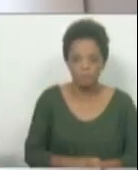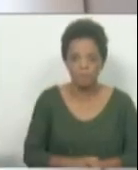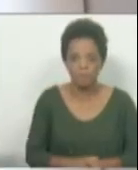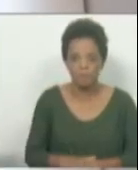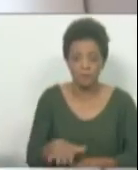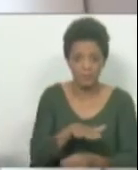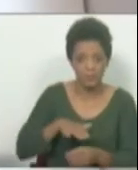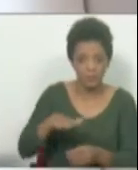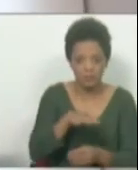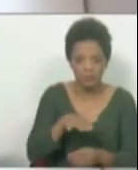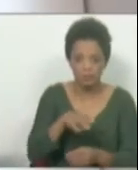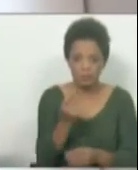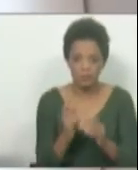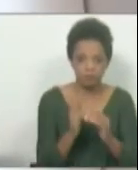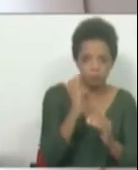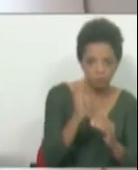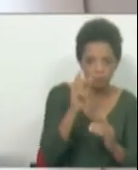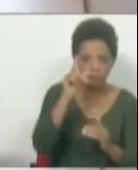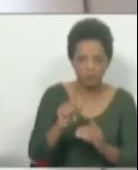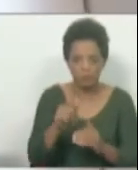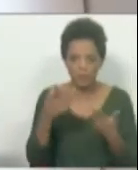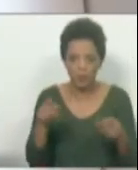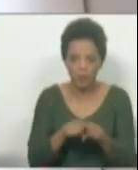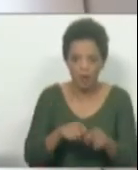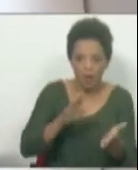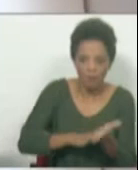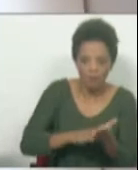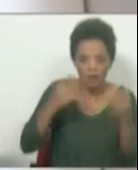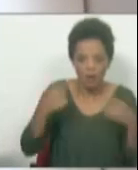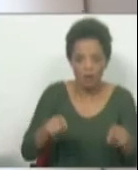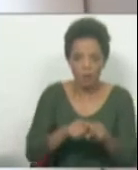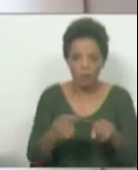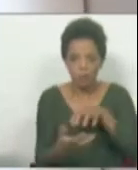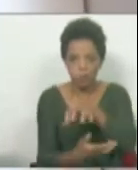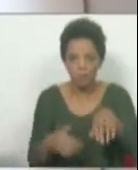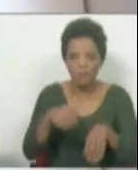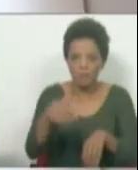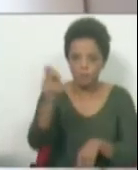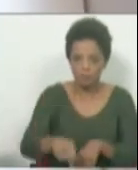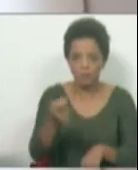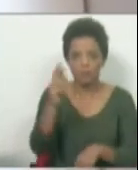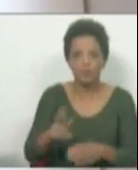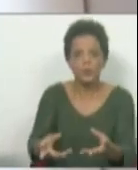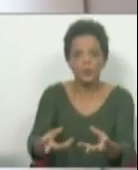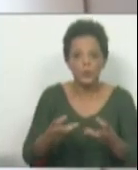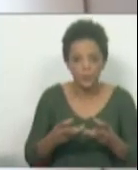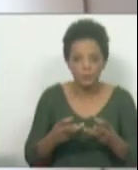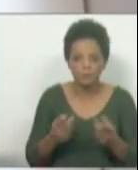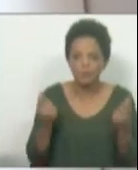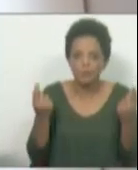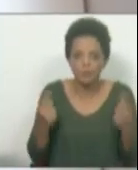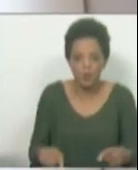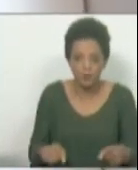numa situação inflacionária e com indícios já muito claros de uma recessão, um orçamento não deve